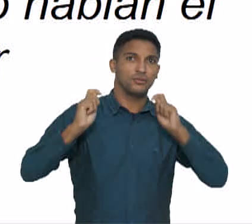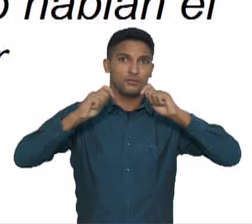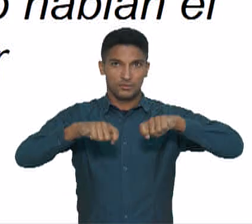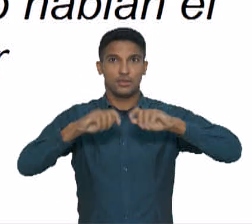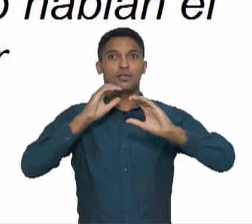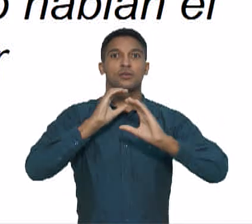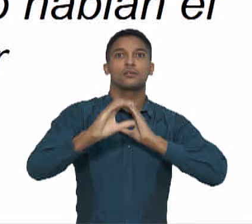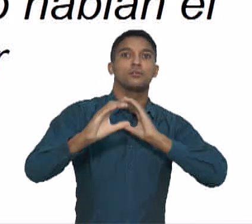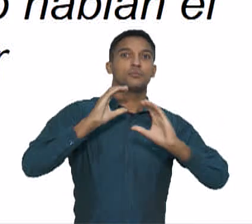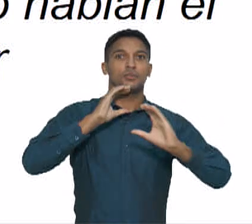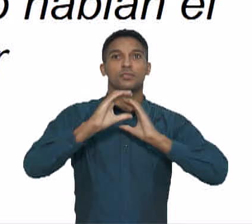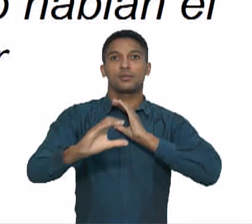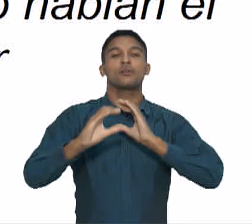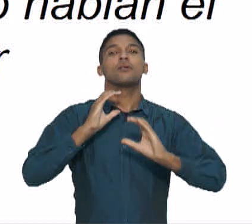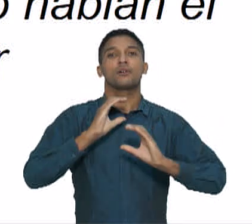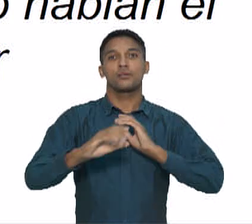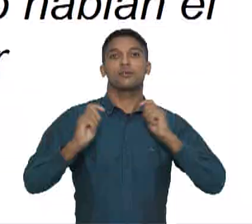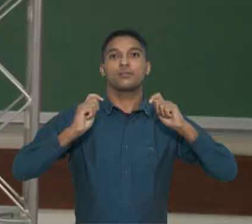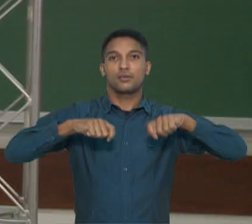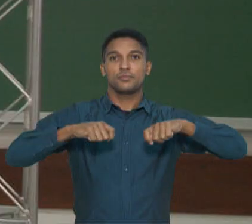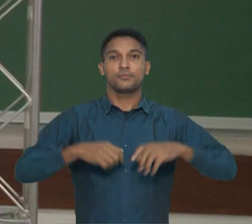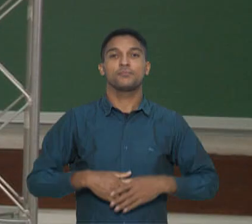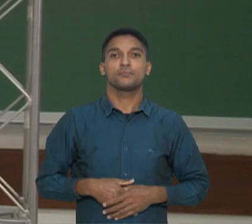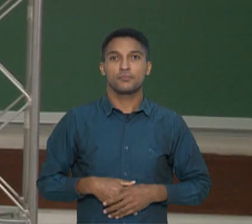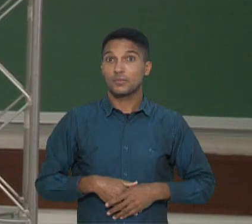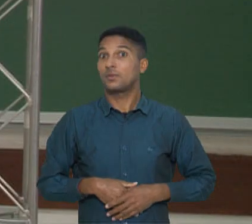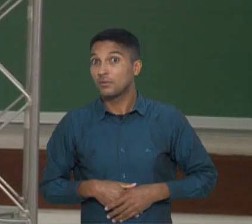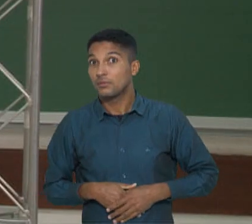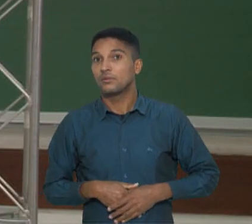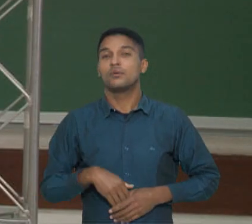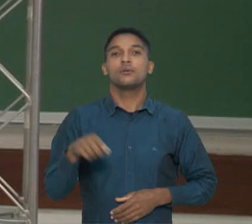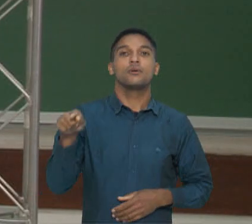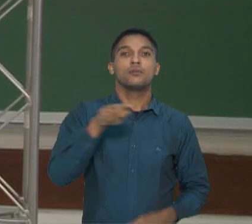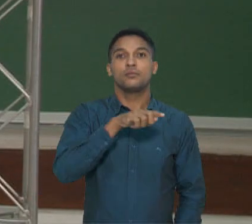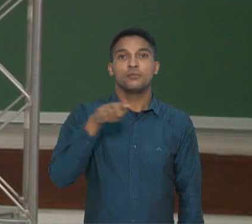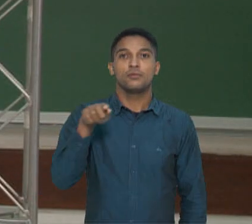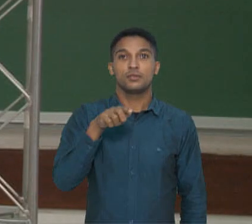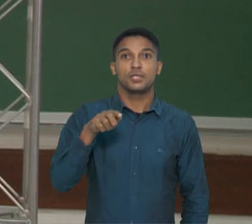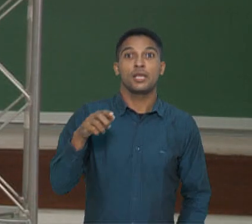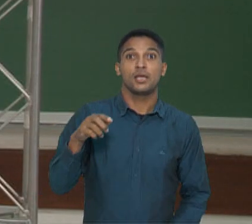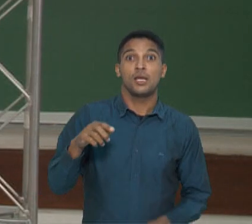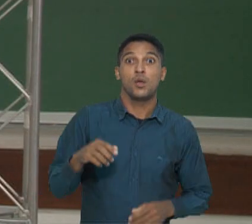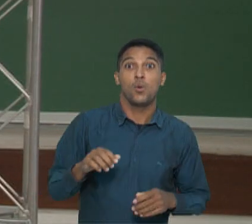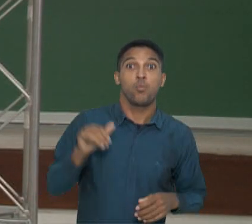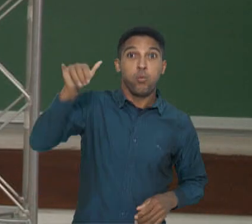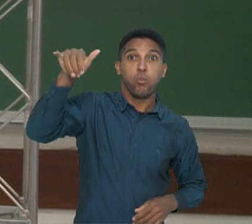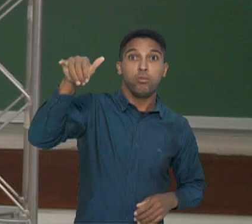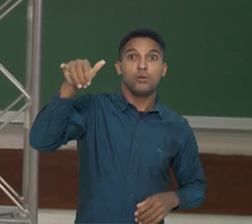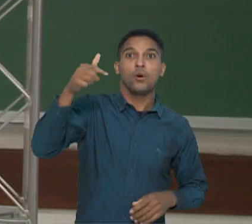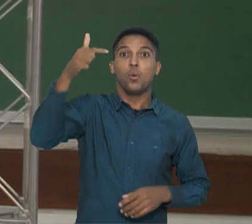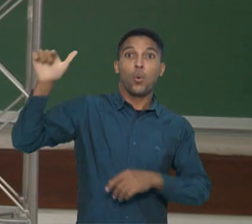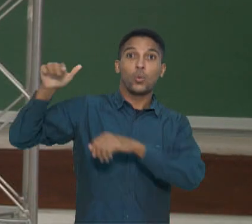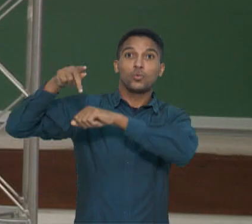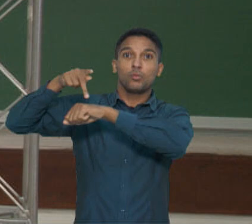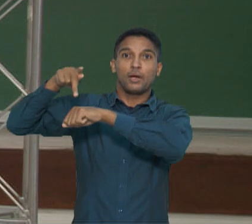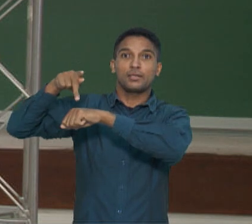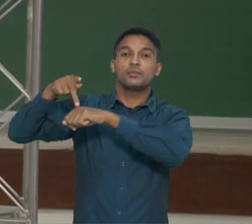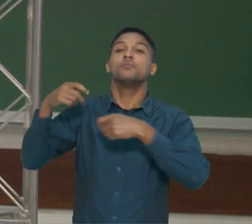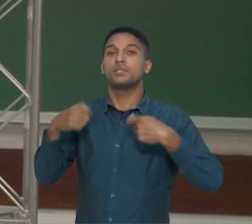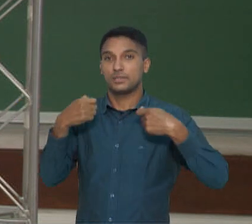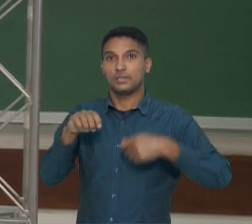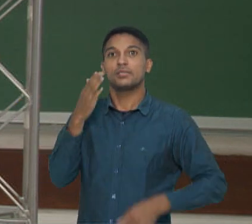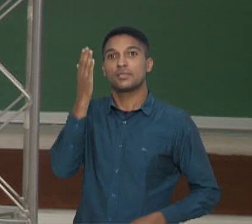desejos, inquietudes. Ou seja, a partir do momento que você está em outro país, você tem que saber se expressar,